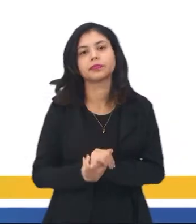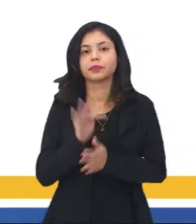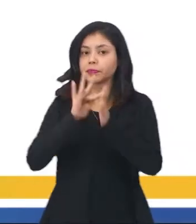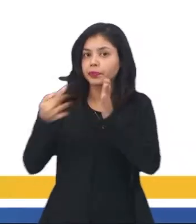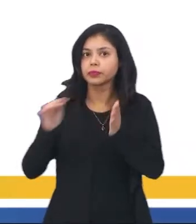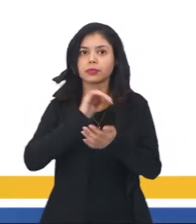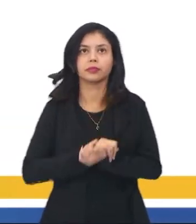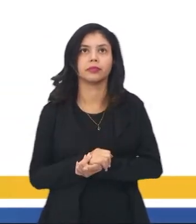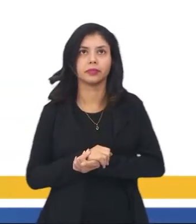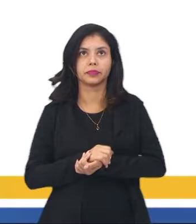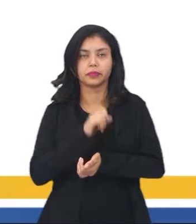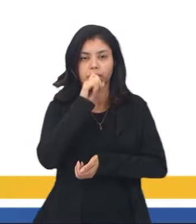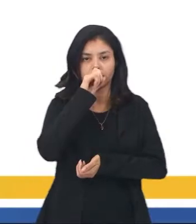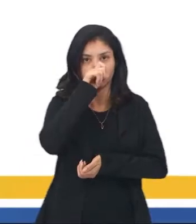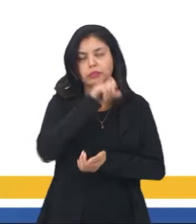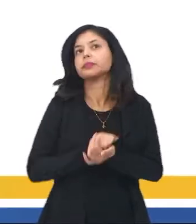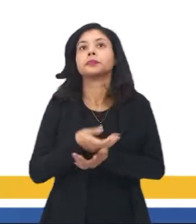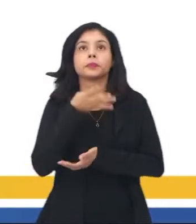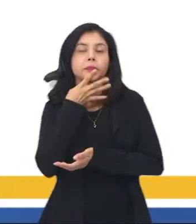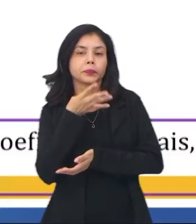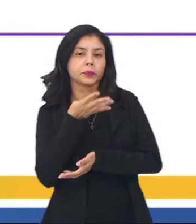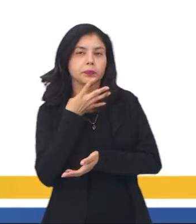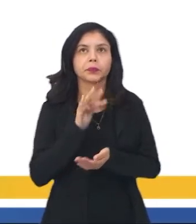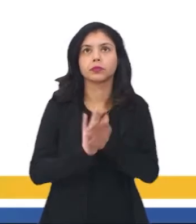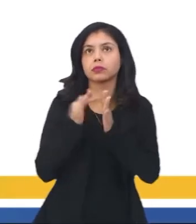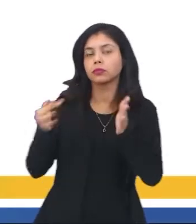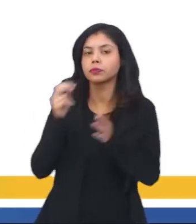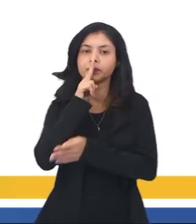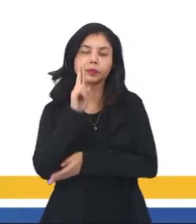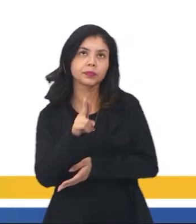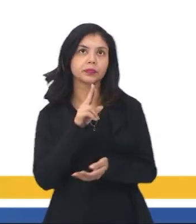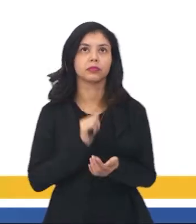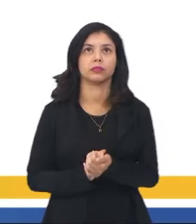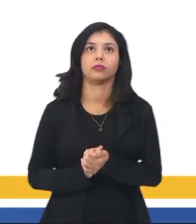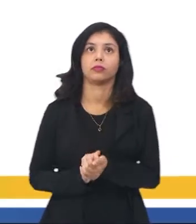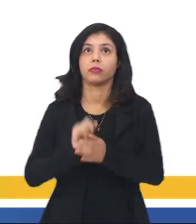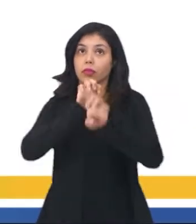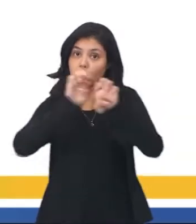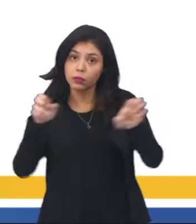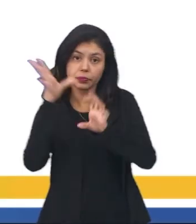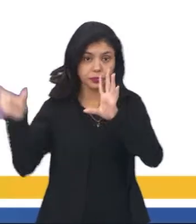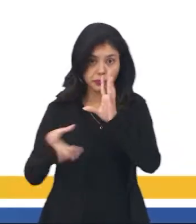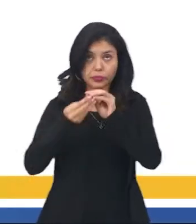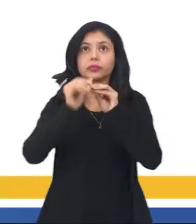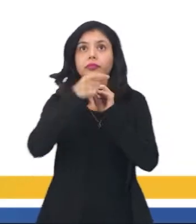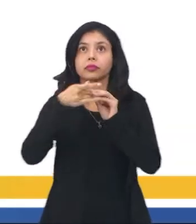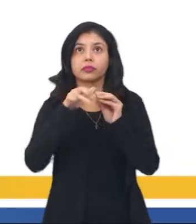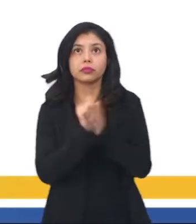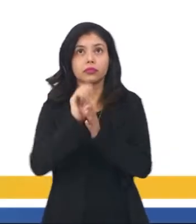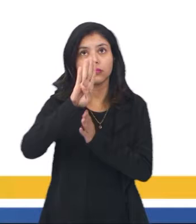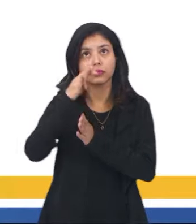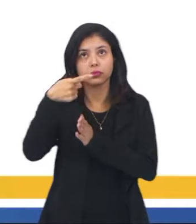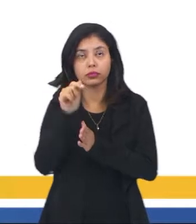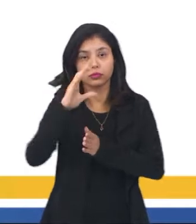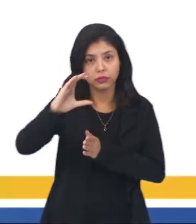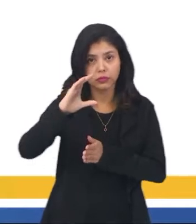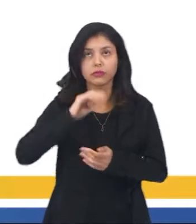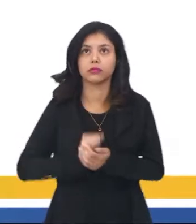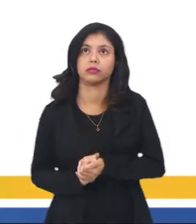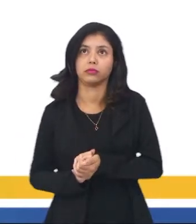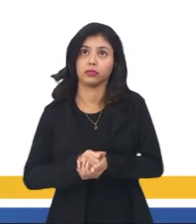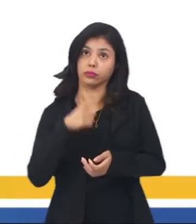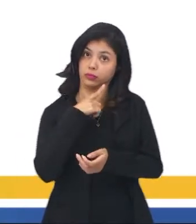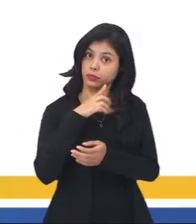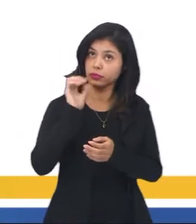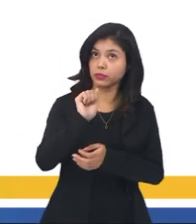de Bhaskara, né? Mas vamos conhecer a fórmula resolutiva, né? Dada a equação completa ax² mais bx igual a c, em